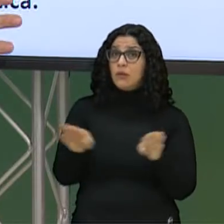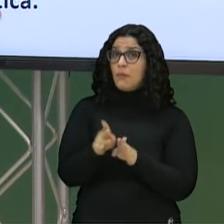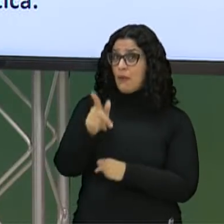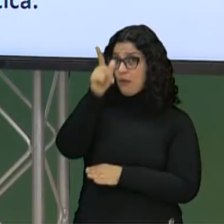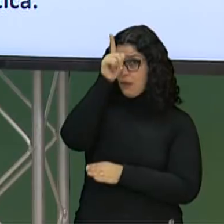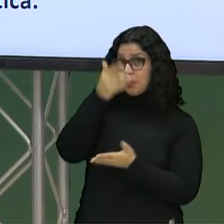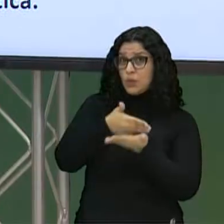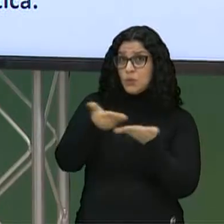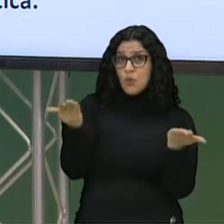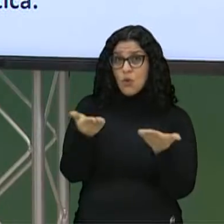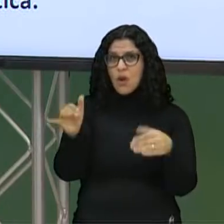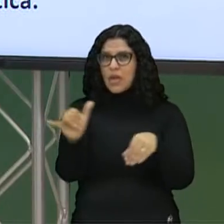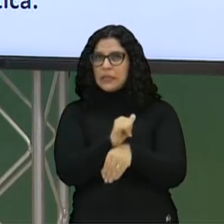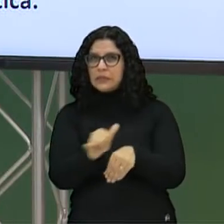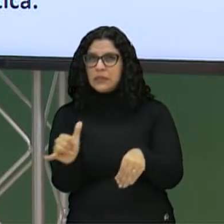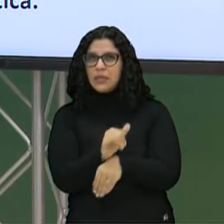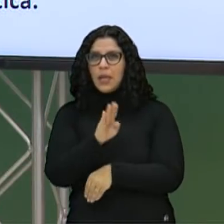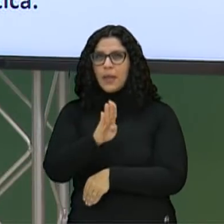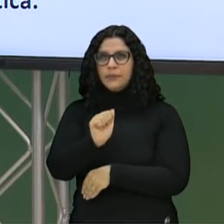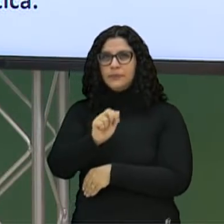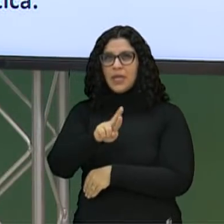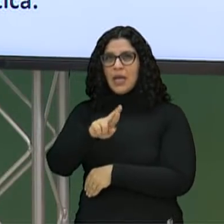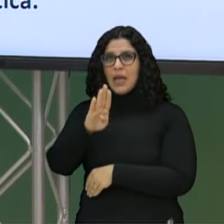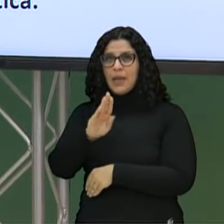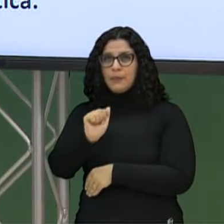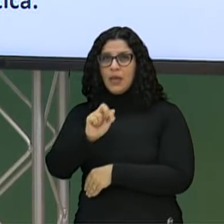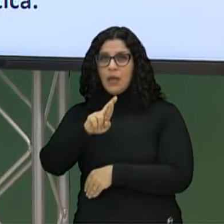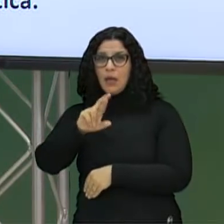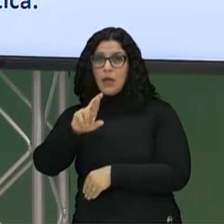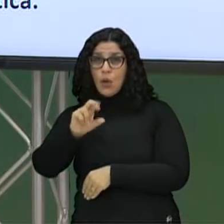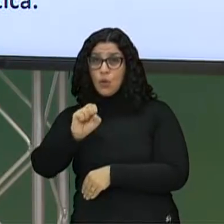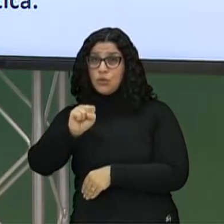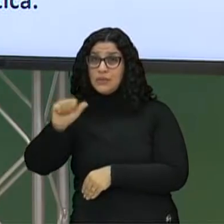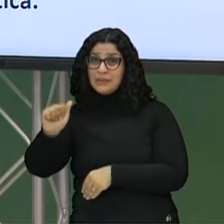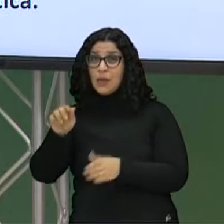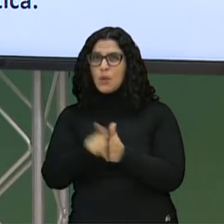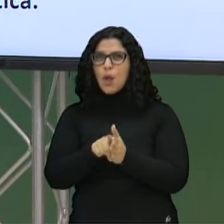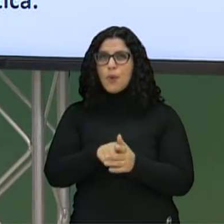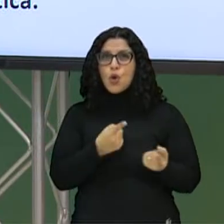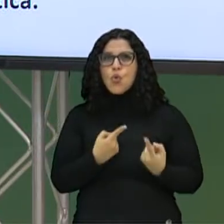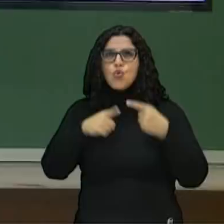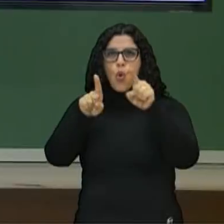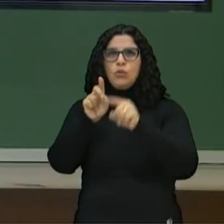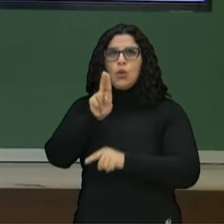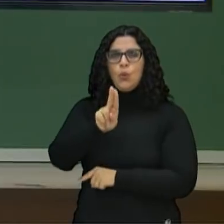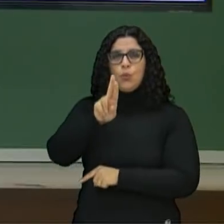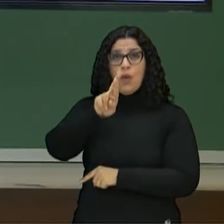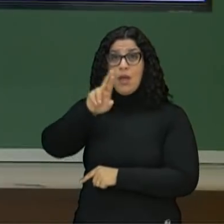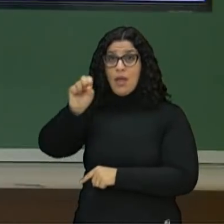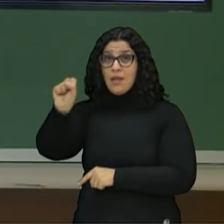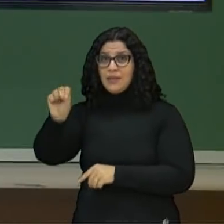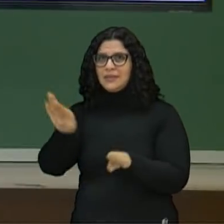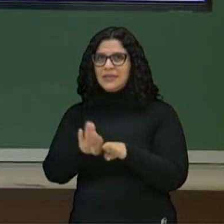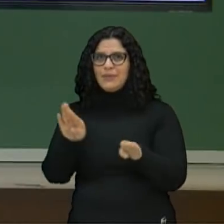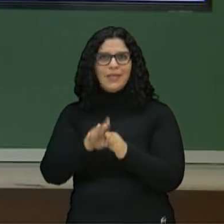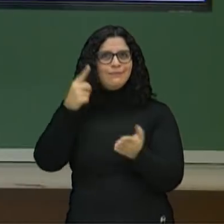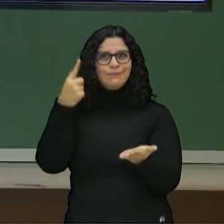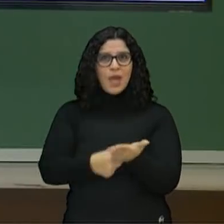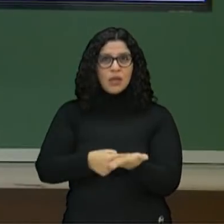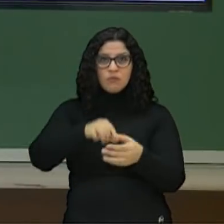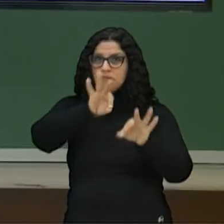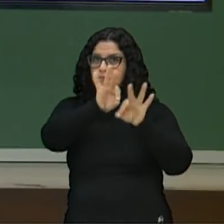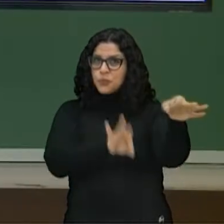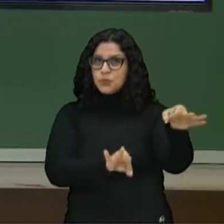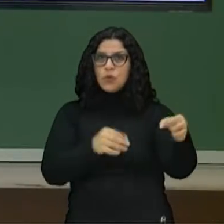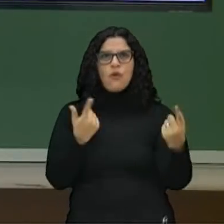Alemanha iniciou a Operação Barbarossa em 1941, que é o ataque sobre a União Soviética que quebrou o pacto de